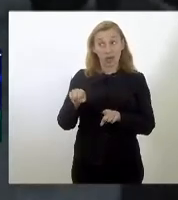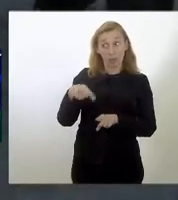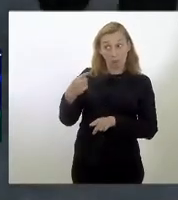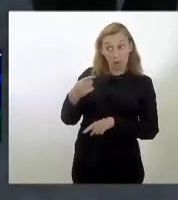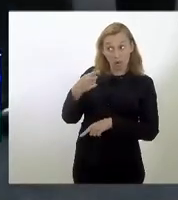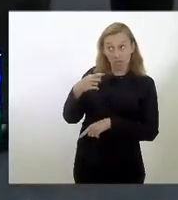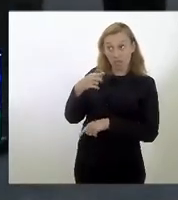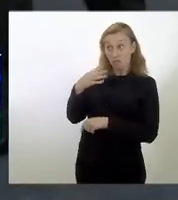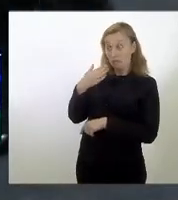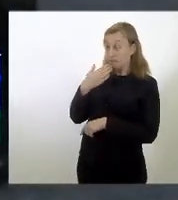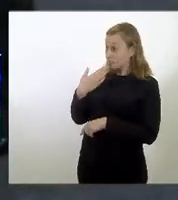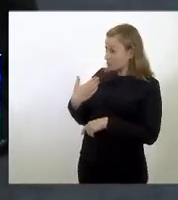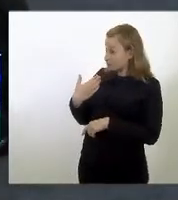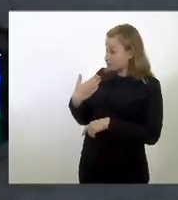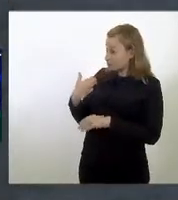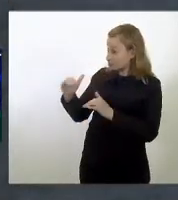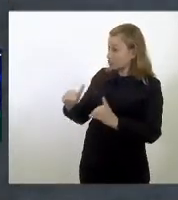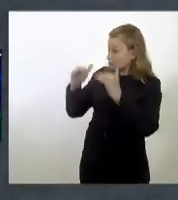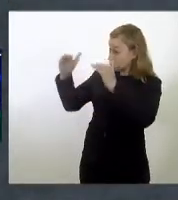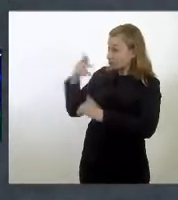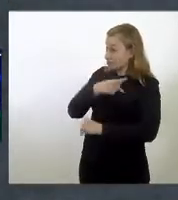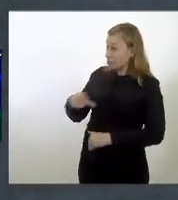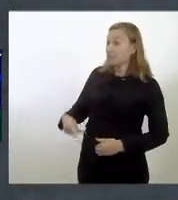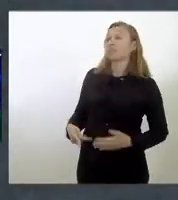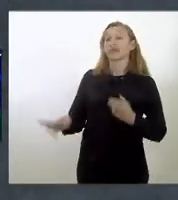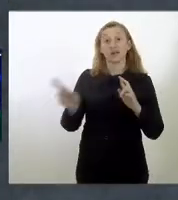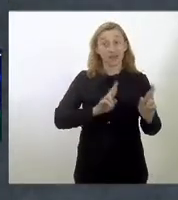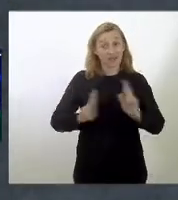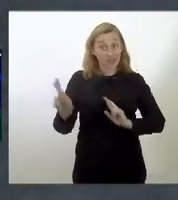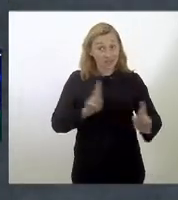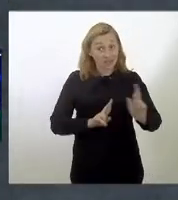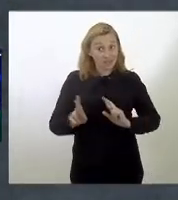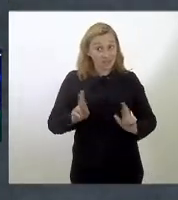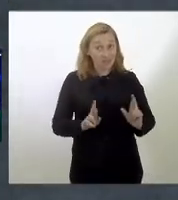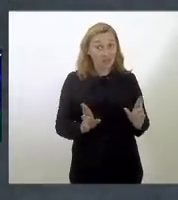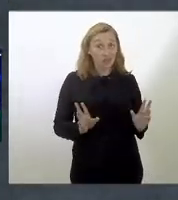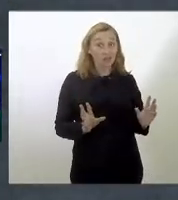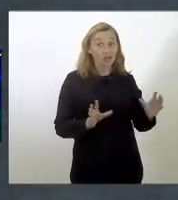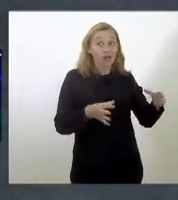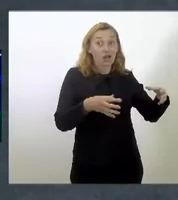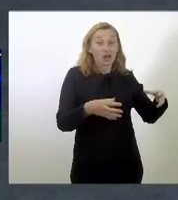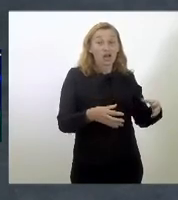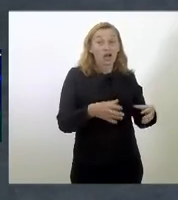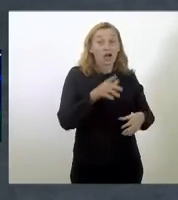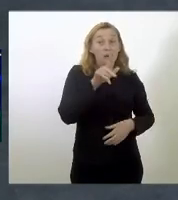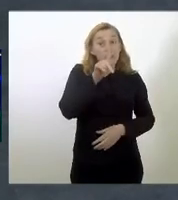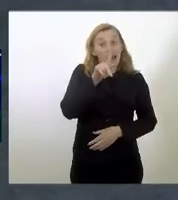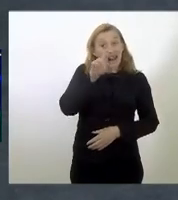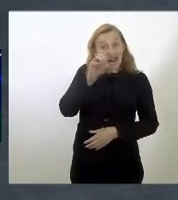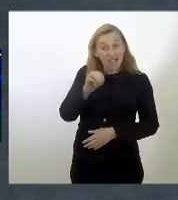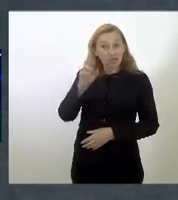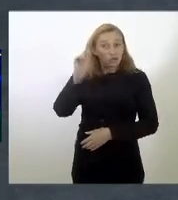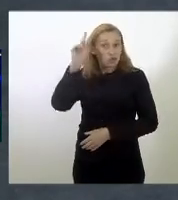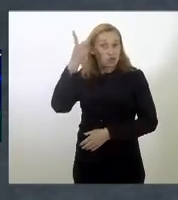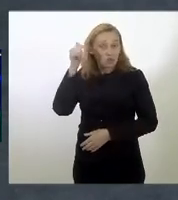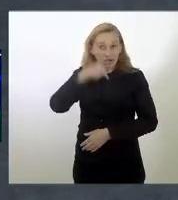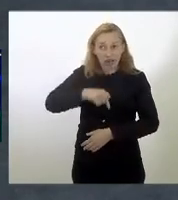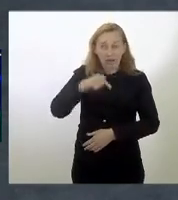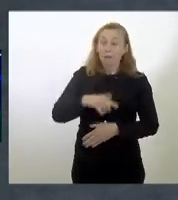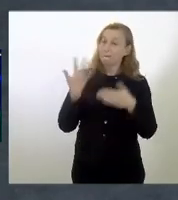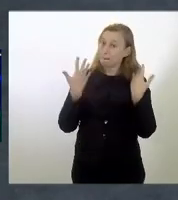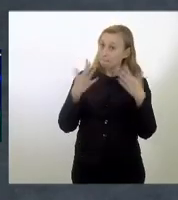um pedido à Vossa Excelência com relação à nossa sede histórica aqui. Parabéns, deputado